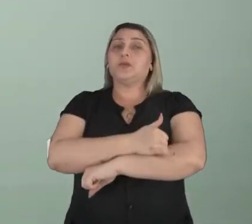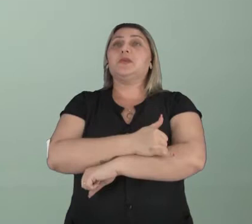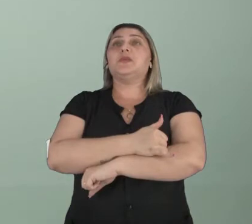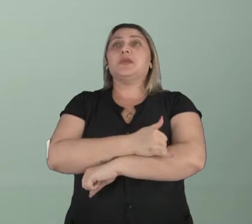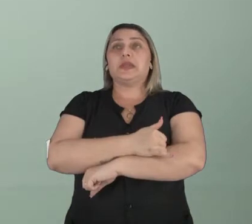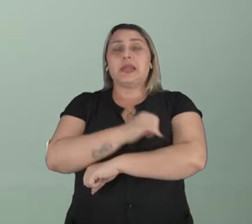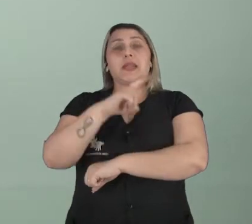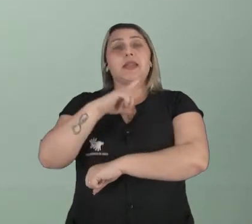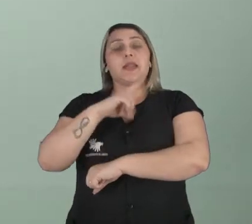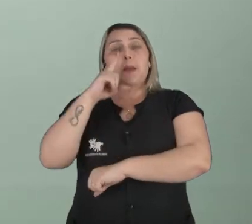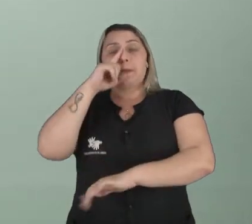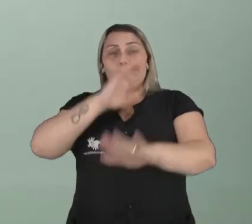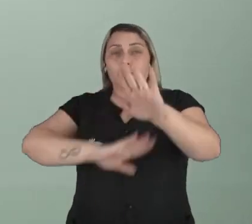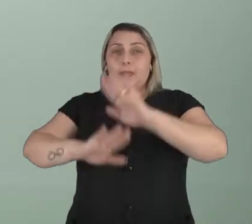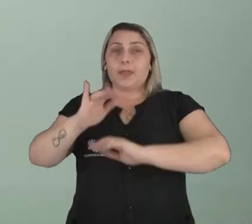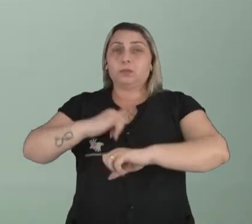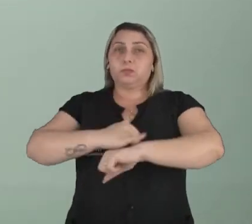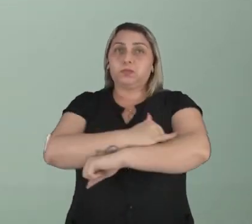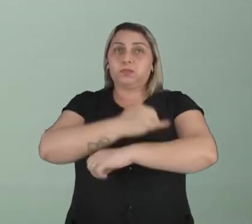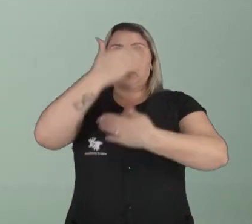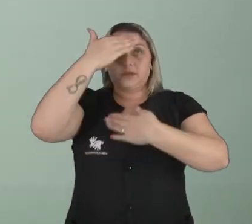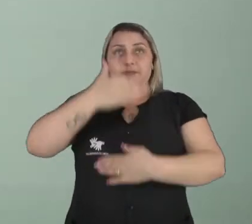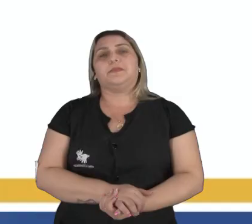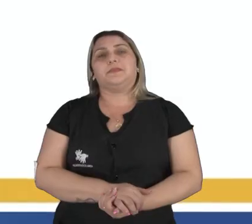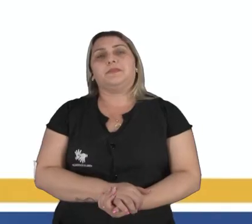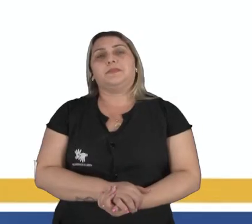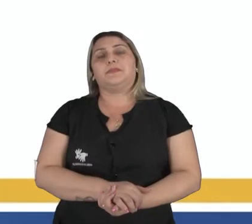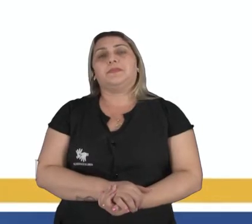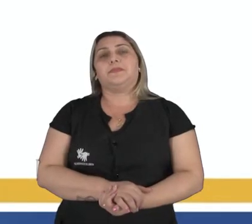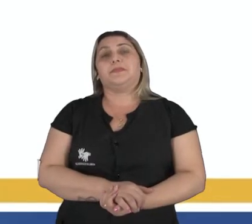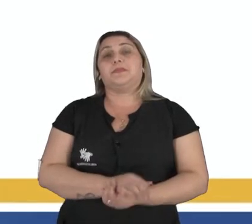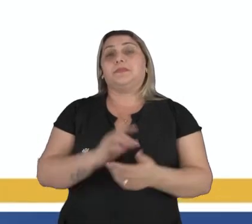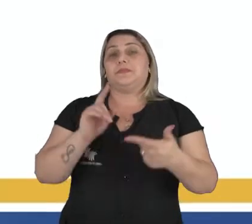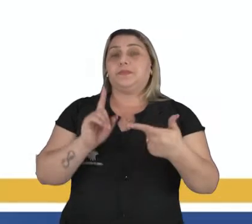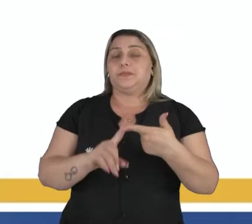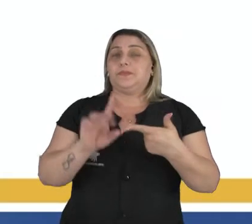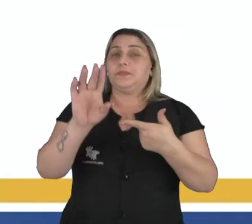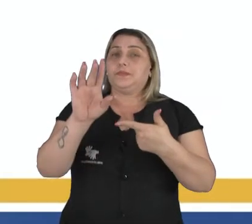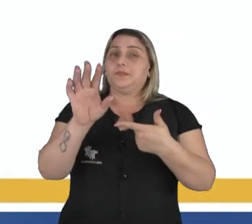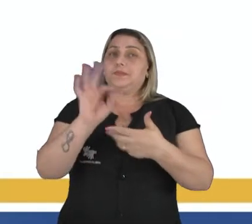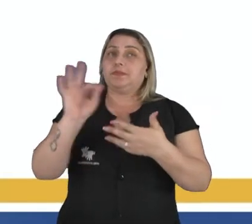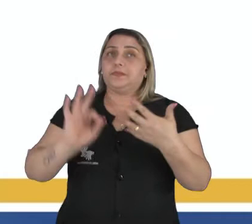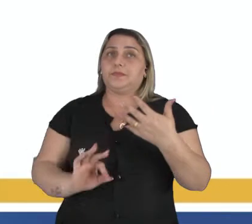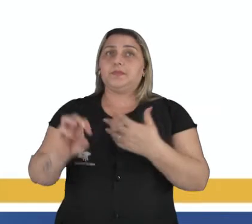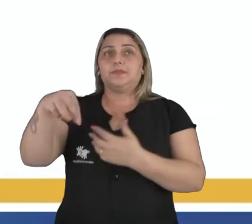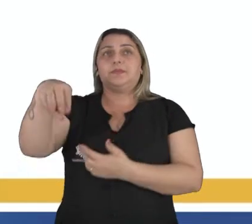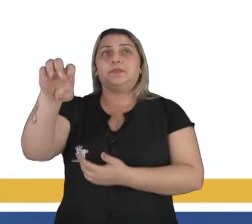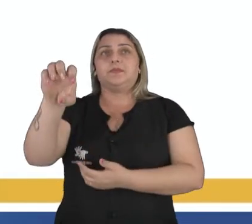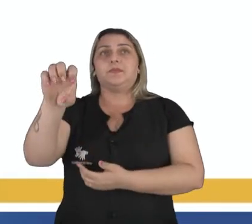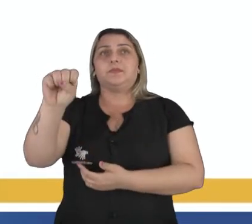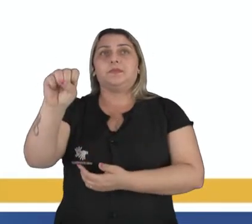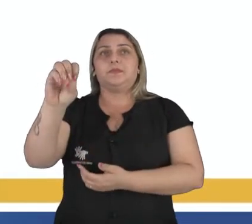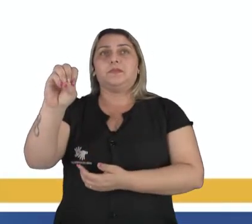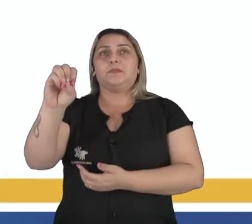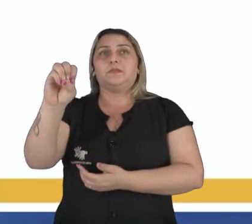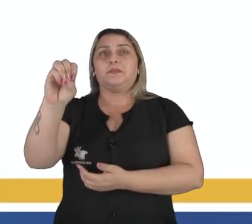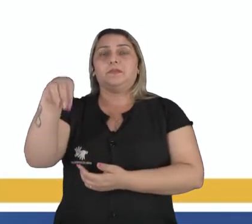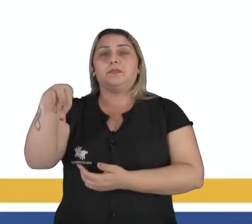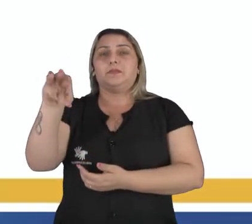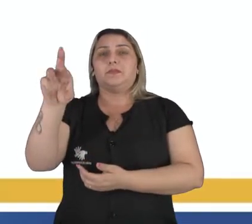estar até um risco né com excesso de gordura no corpo vamos a segunda classificação que trata dos meus ovos